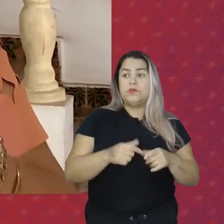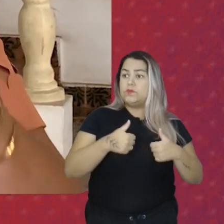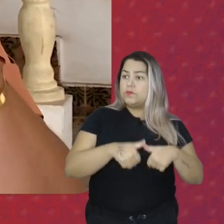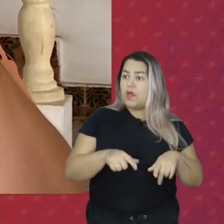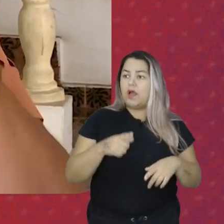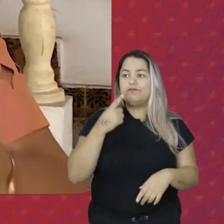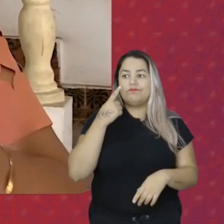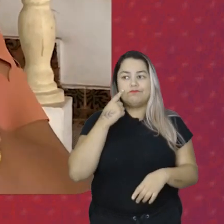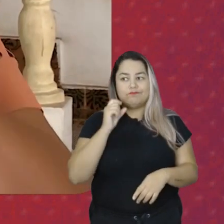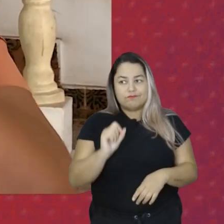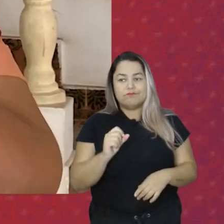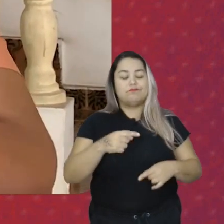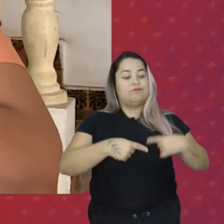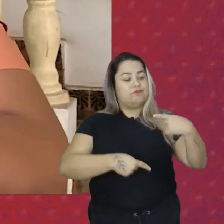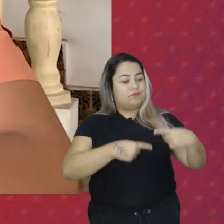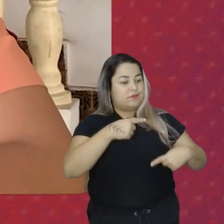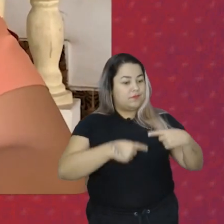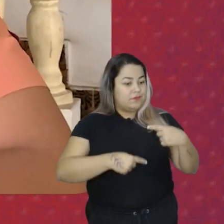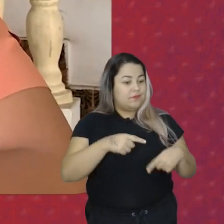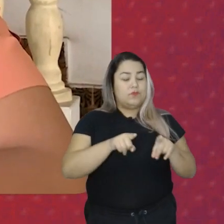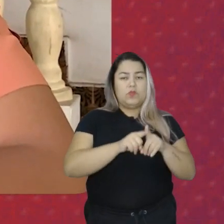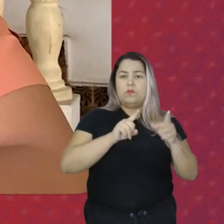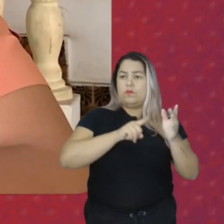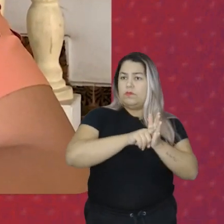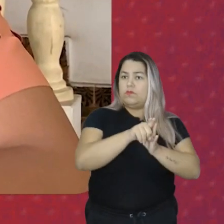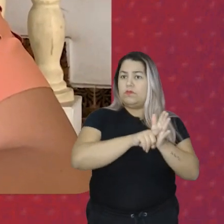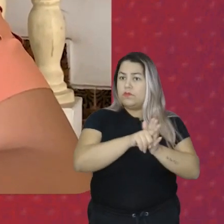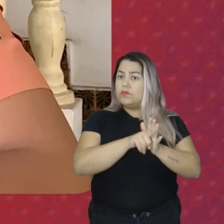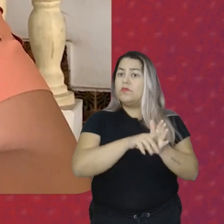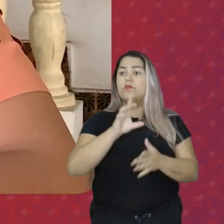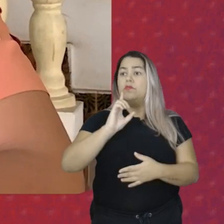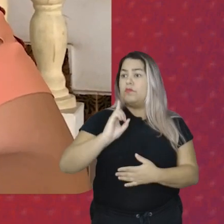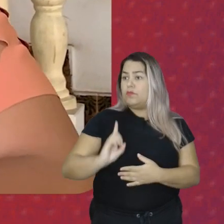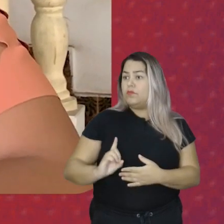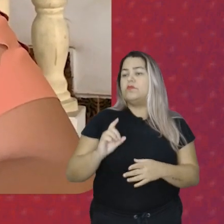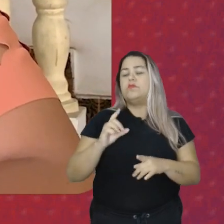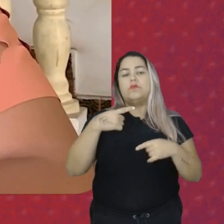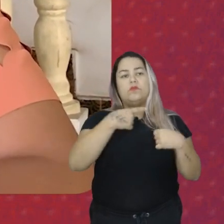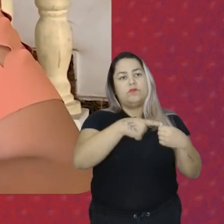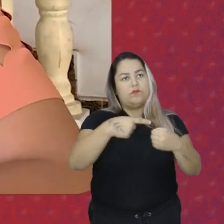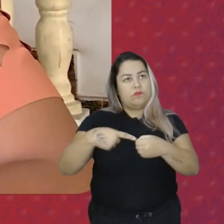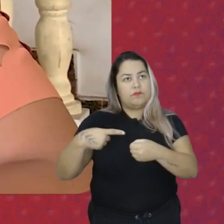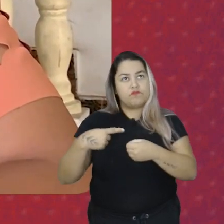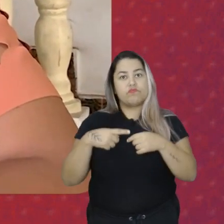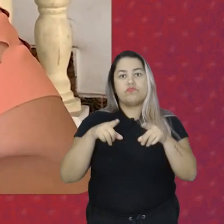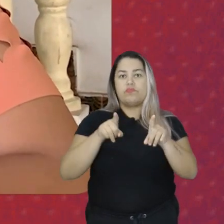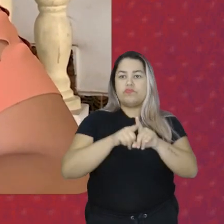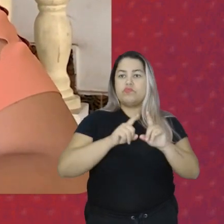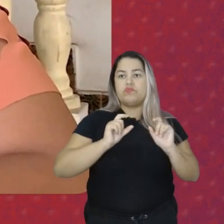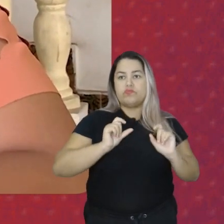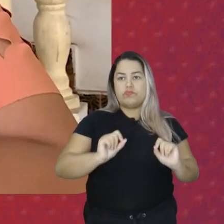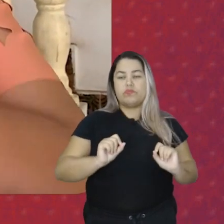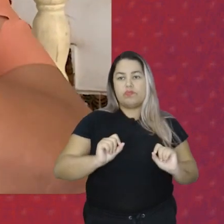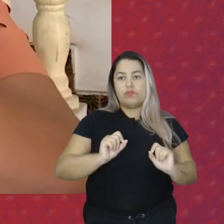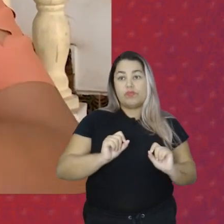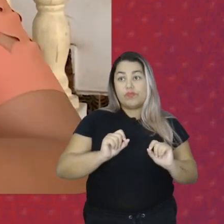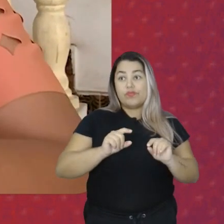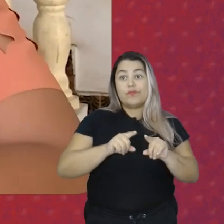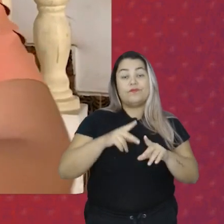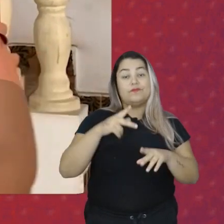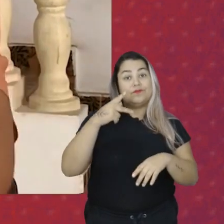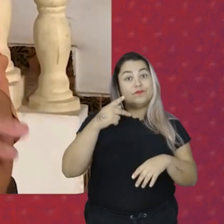atentas na discussão dos planos diretores das cidades para que possa valer os